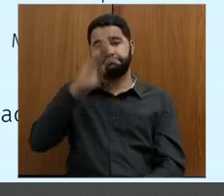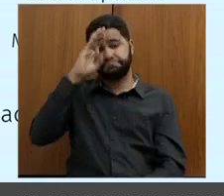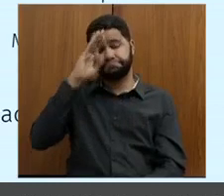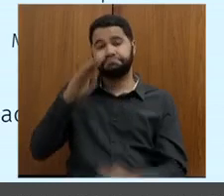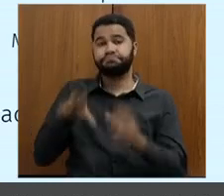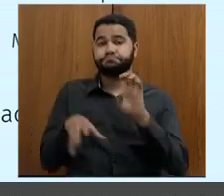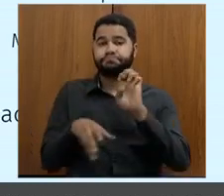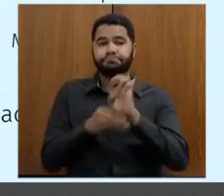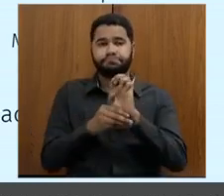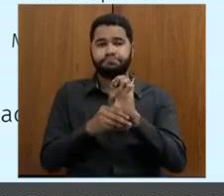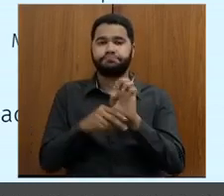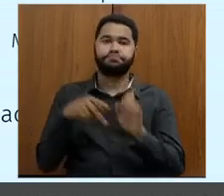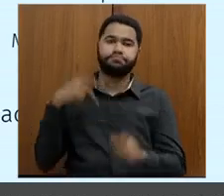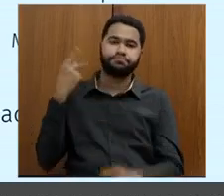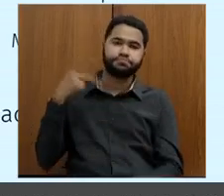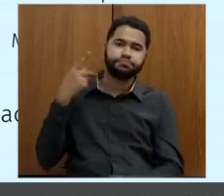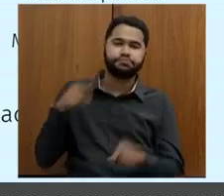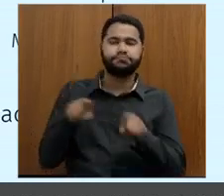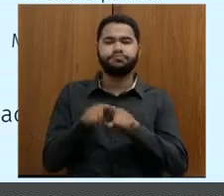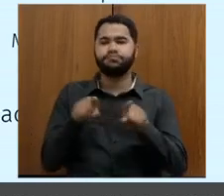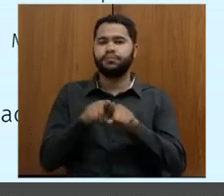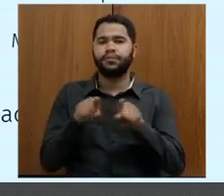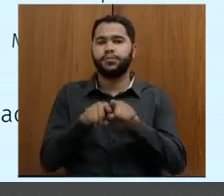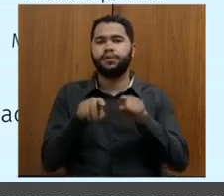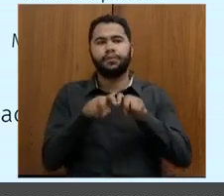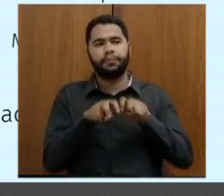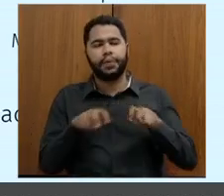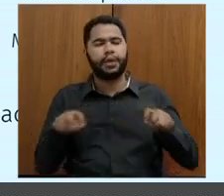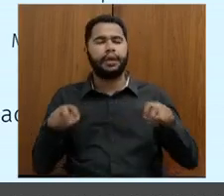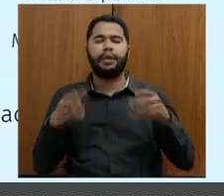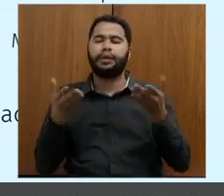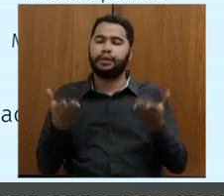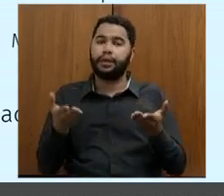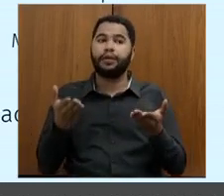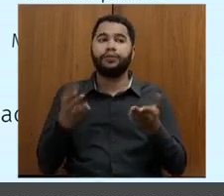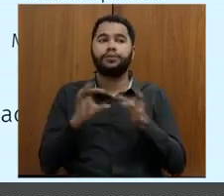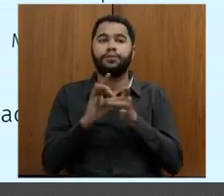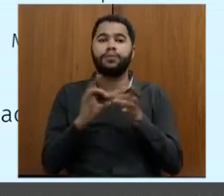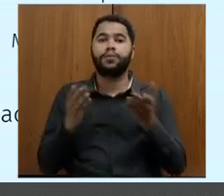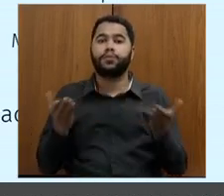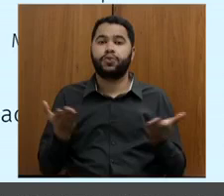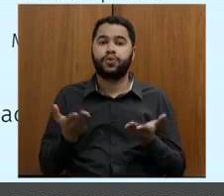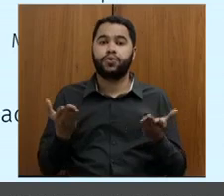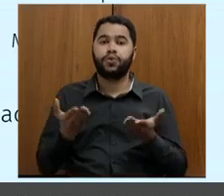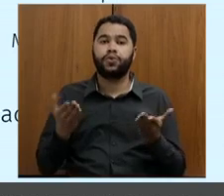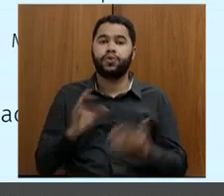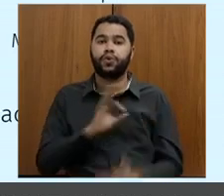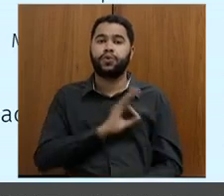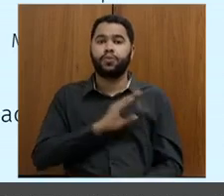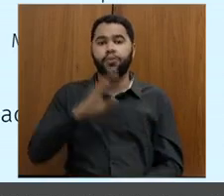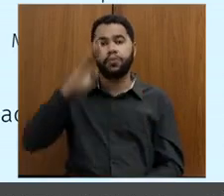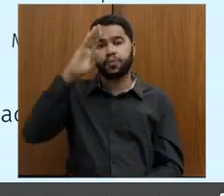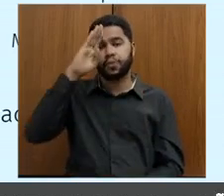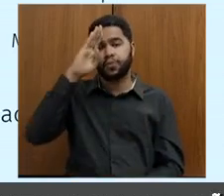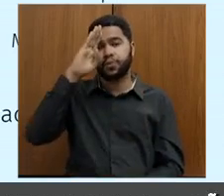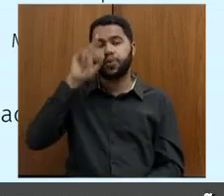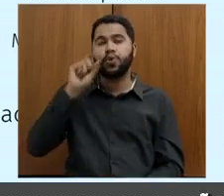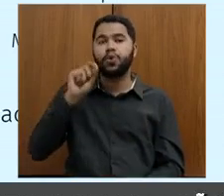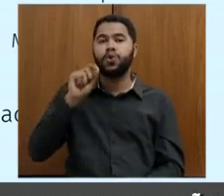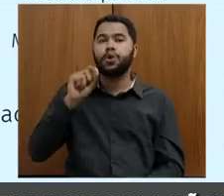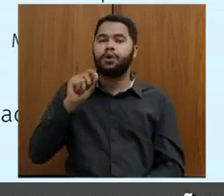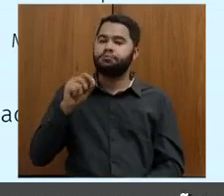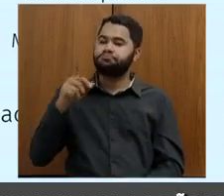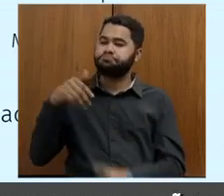parlamentares e o Senhor seja das emendas de bancada é isso que permite hoje a polícia militar a net